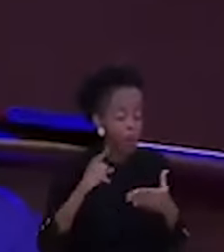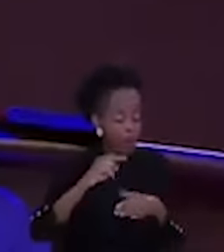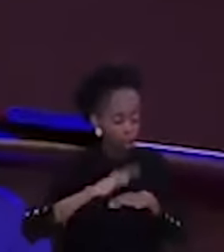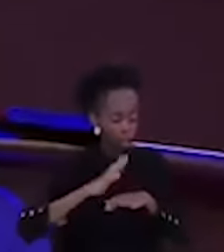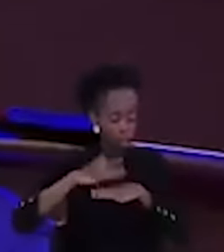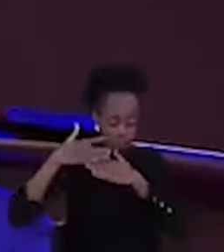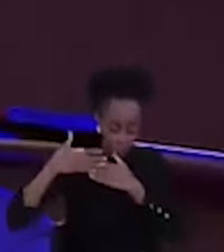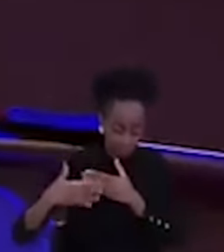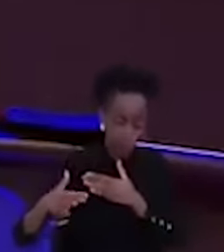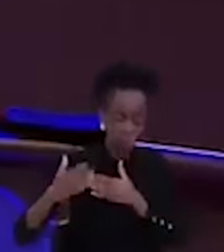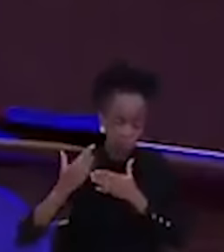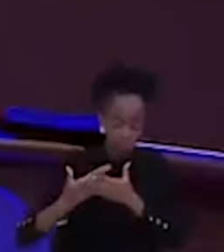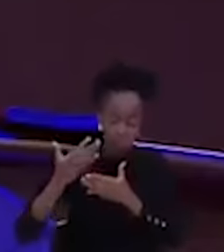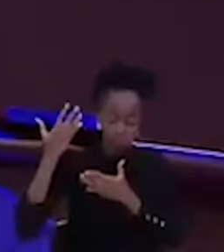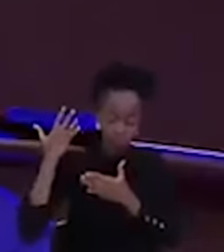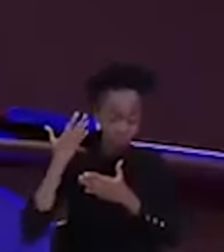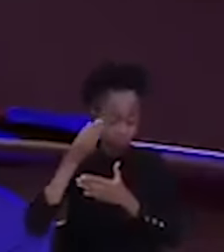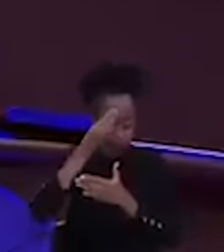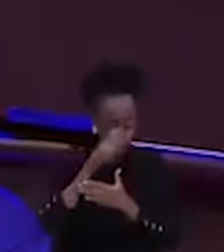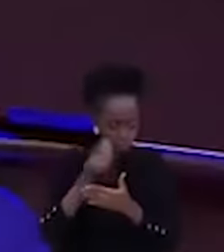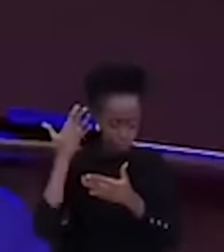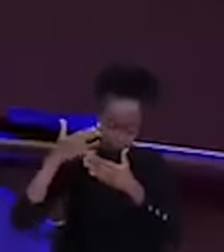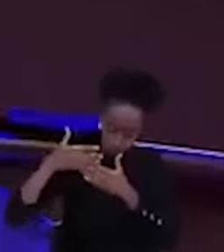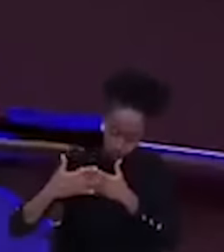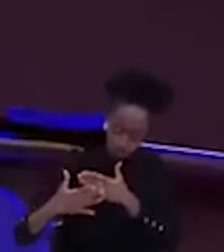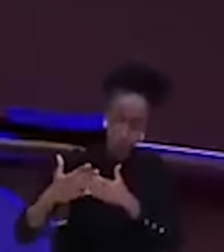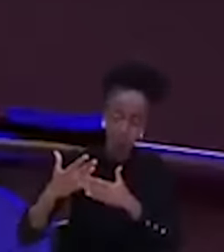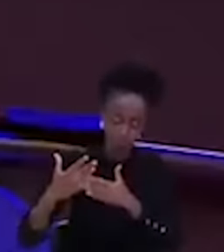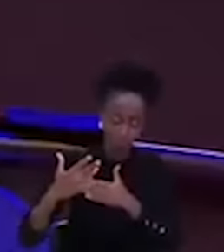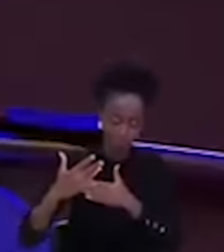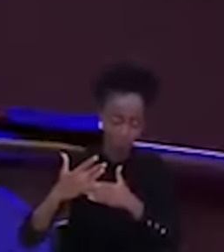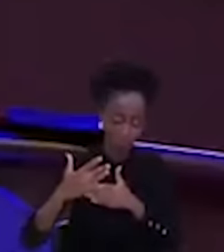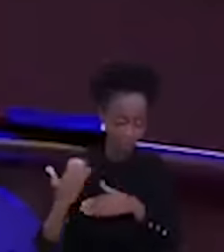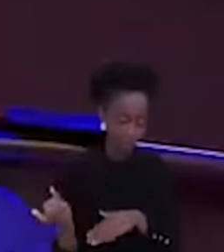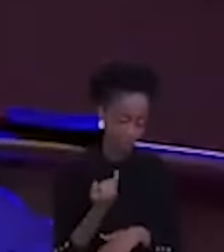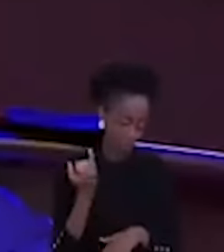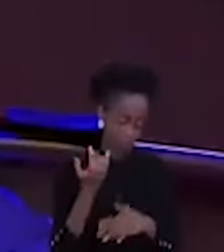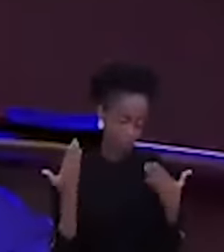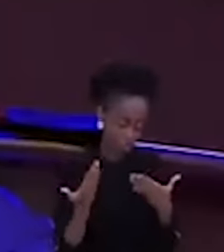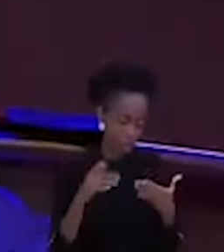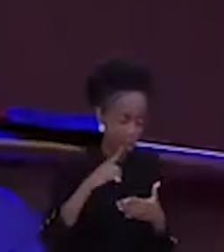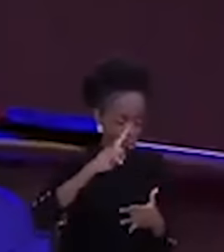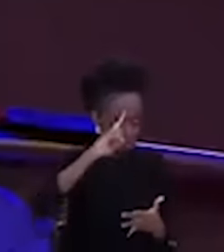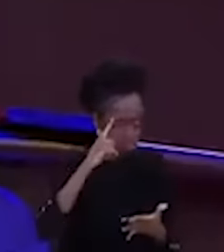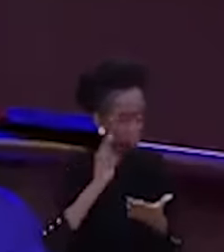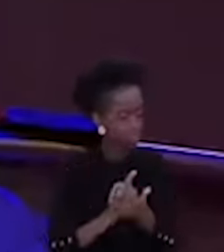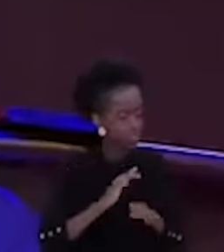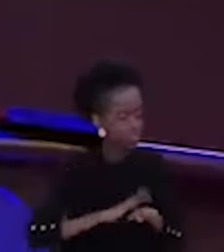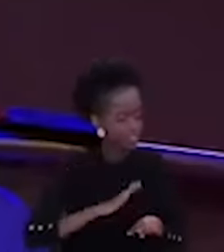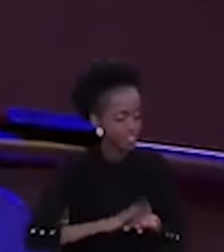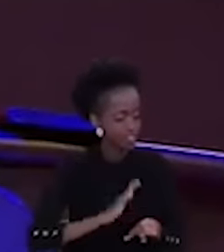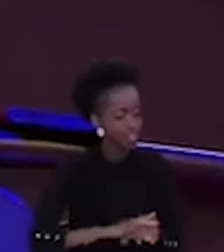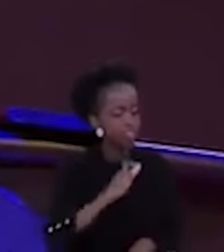faz aqui agora. O que importa para Deus é o que você decide ser e fazer